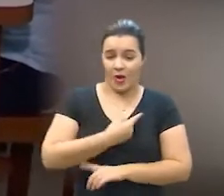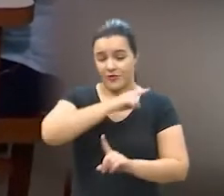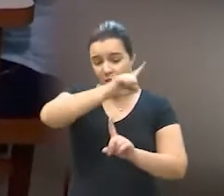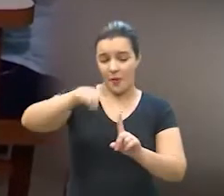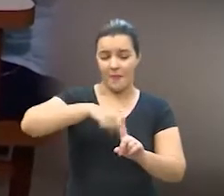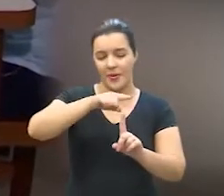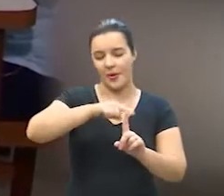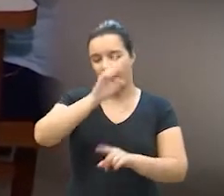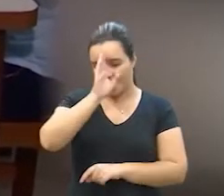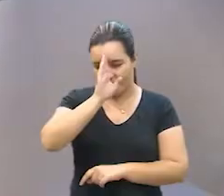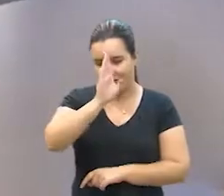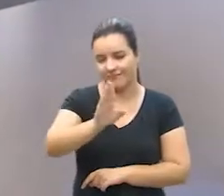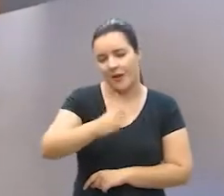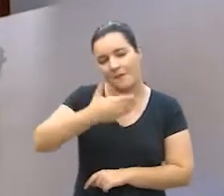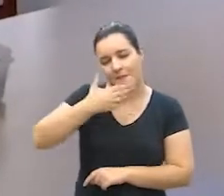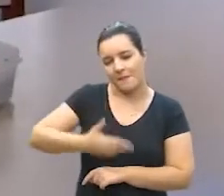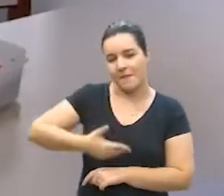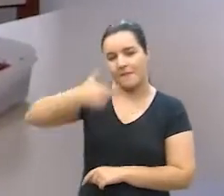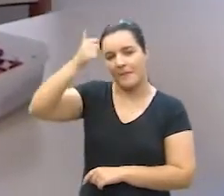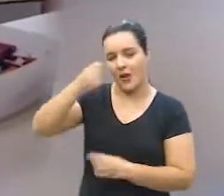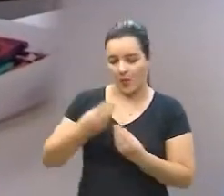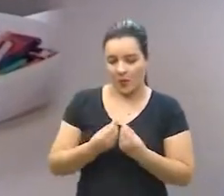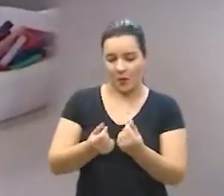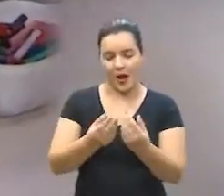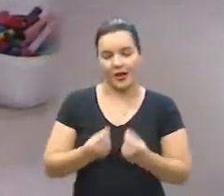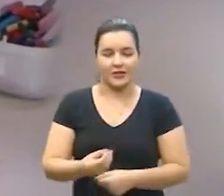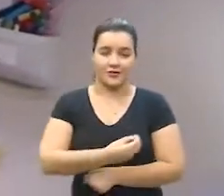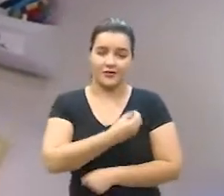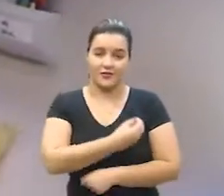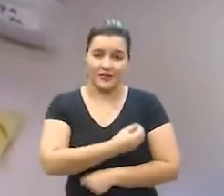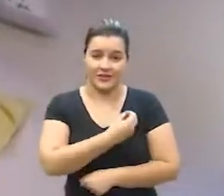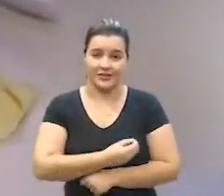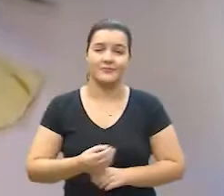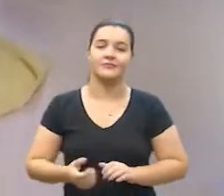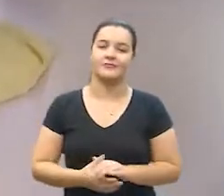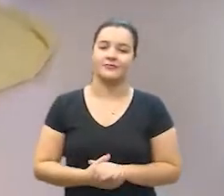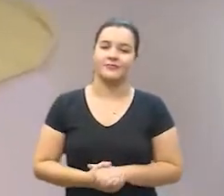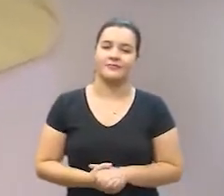que eles tenham a melhor qualidade de vida, para que eles tenham...